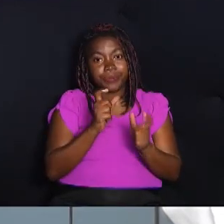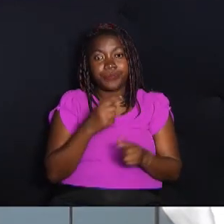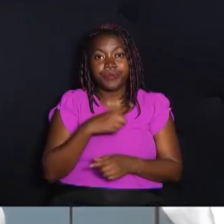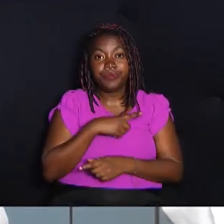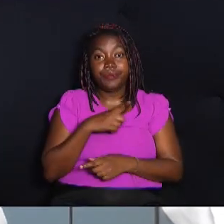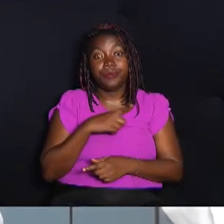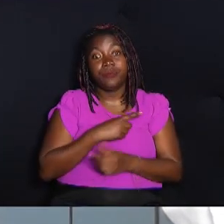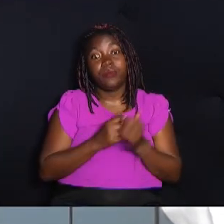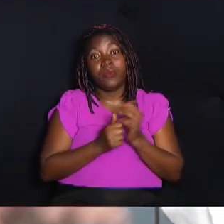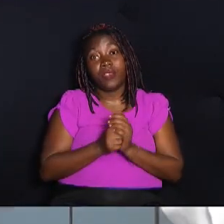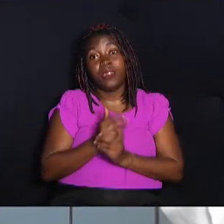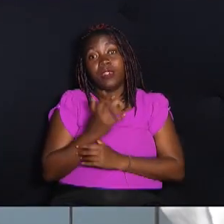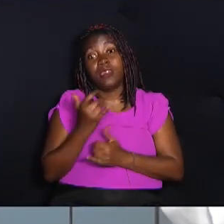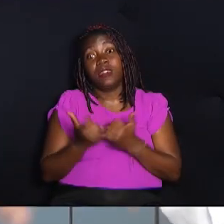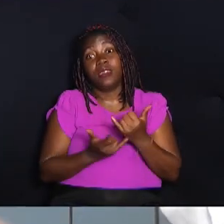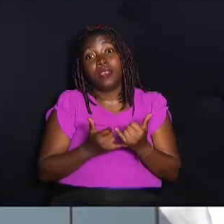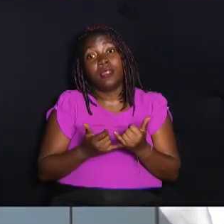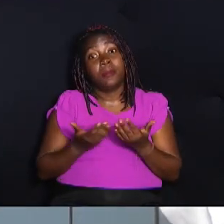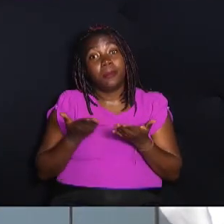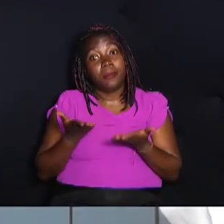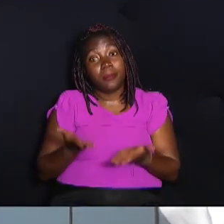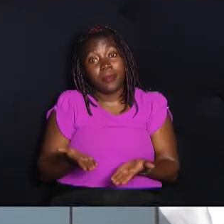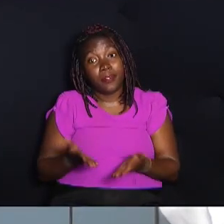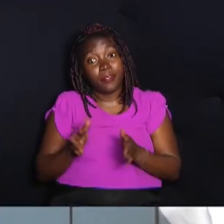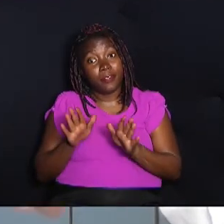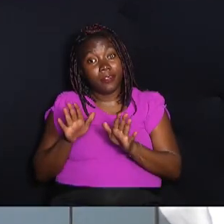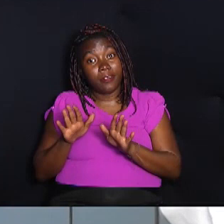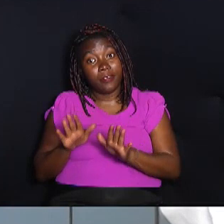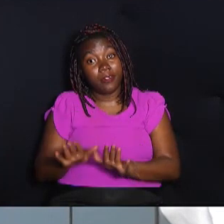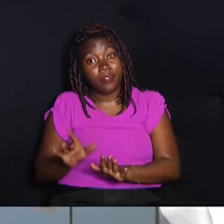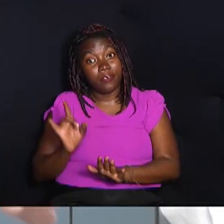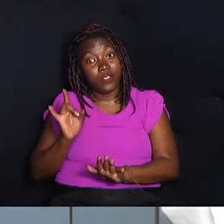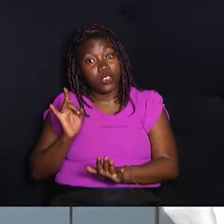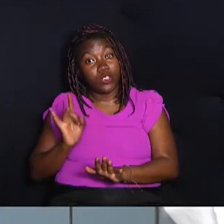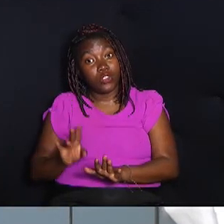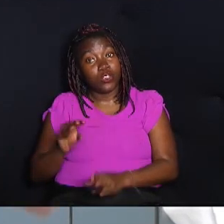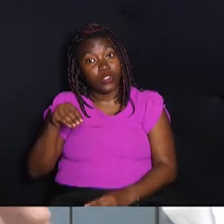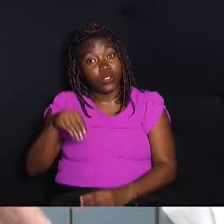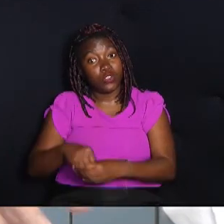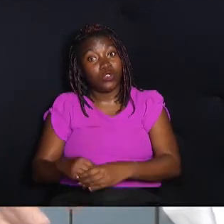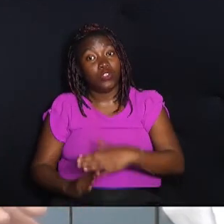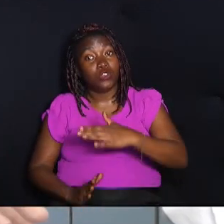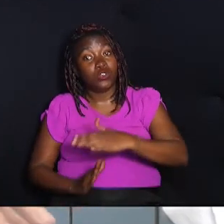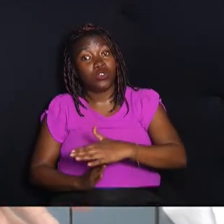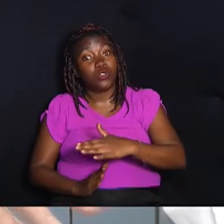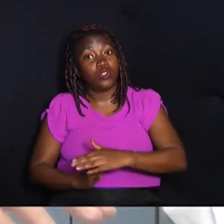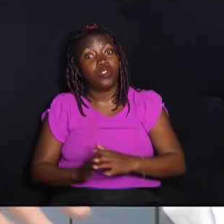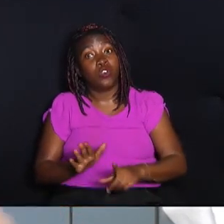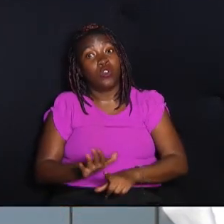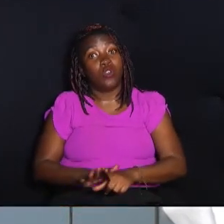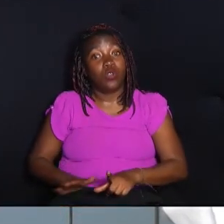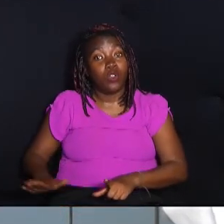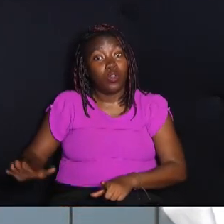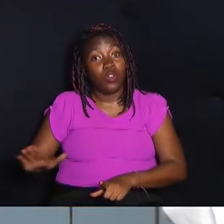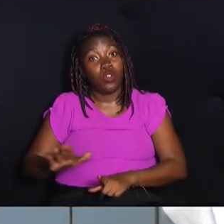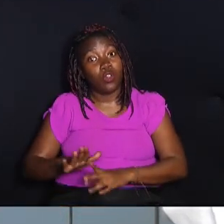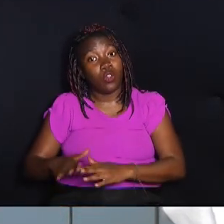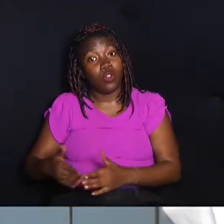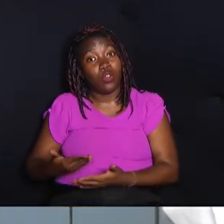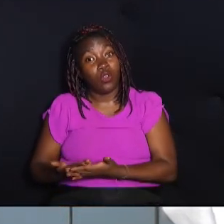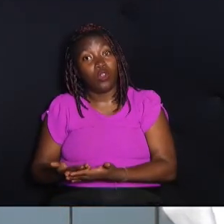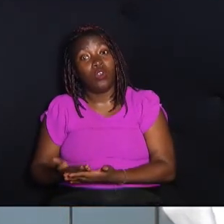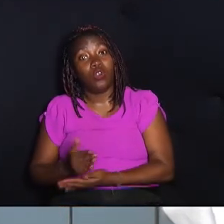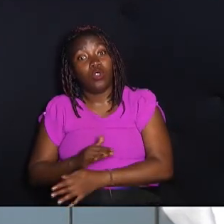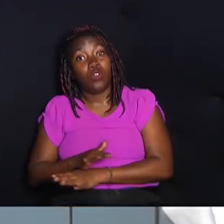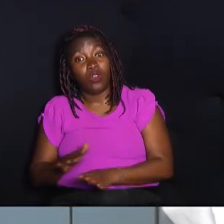várias brincadeiras, mas isso ficava só ali, restrito ao nosso ambiente escolar, ou um outro amigo